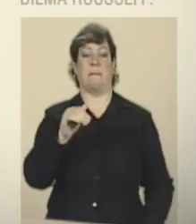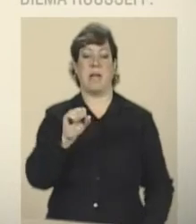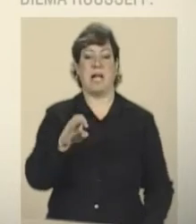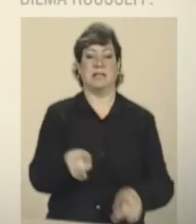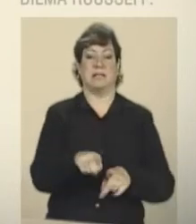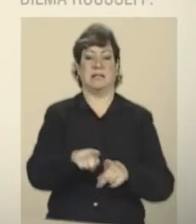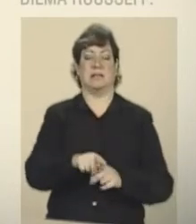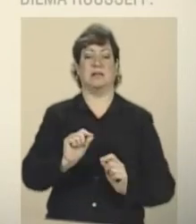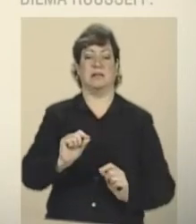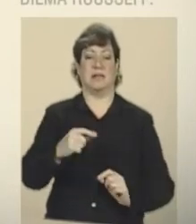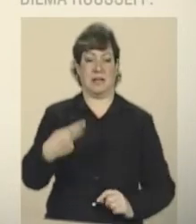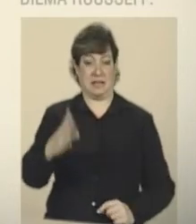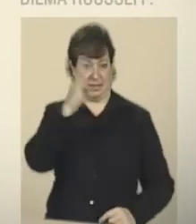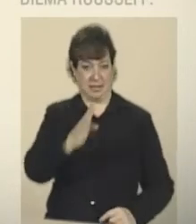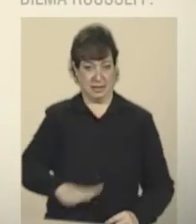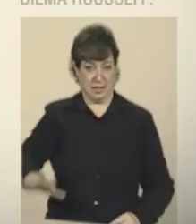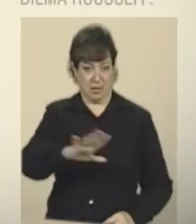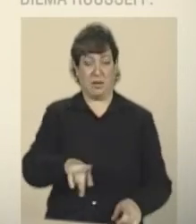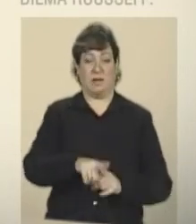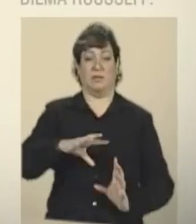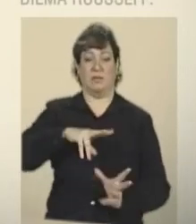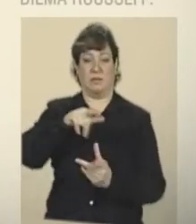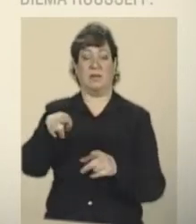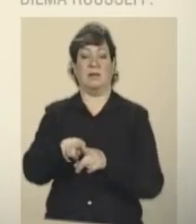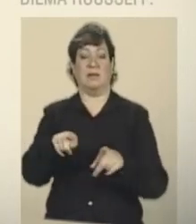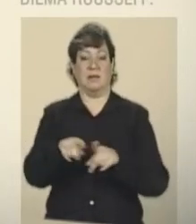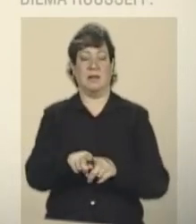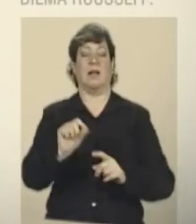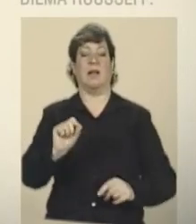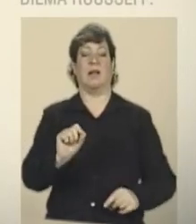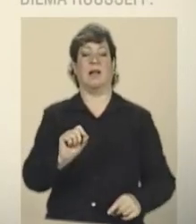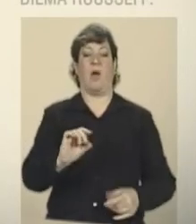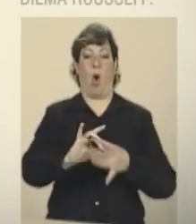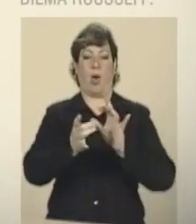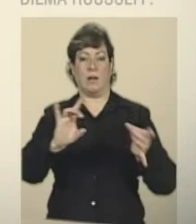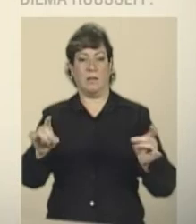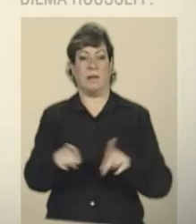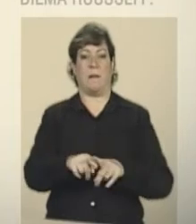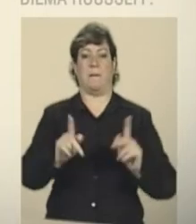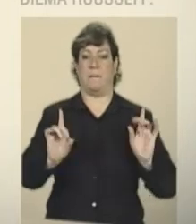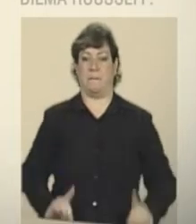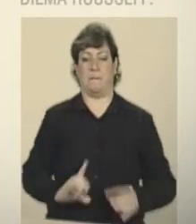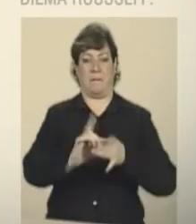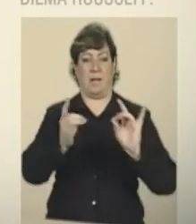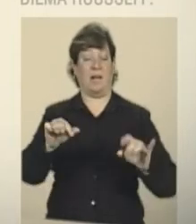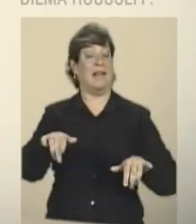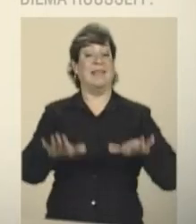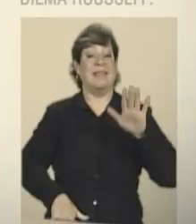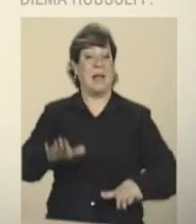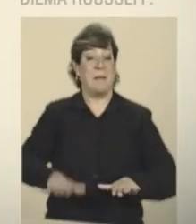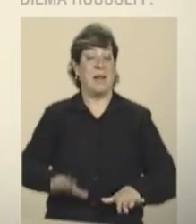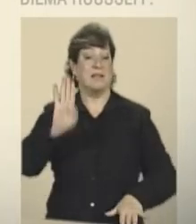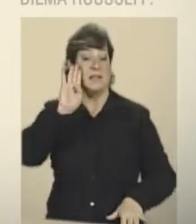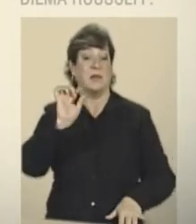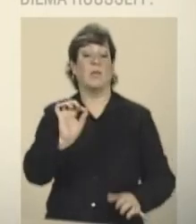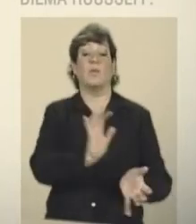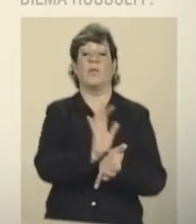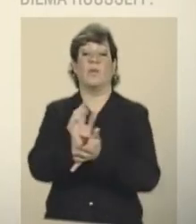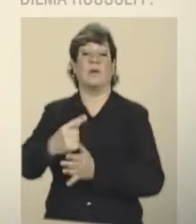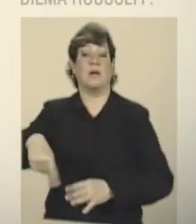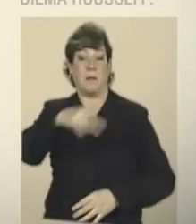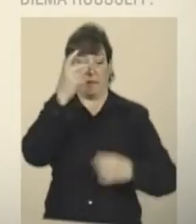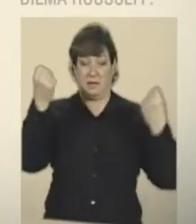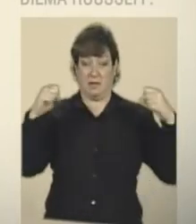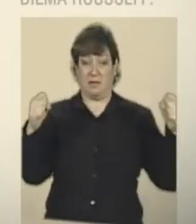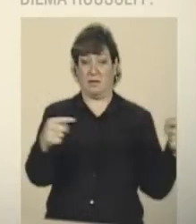Internacional e a Olímpica o paraolímpica o valor da bolsa mensal depende da categoria em que o